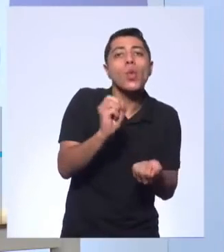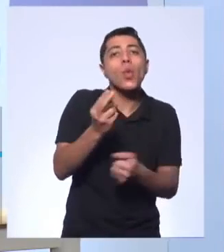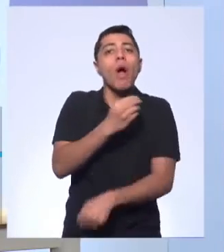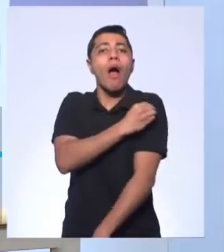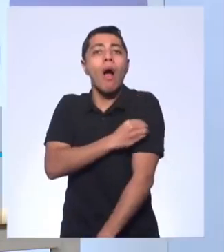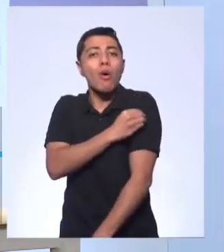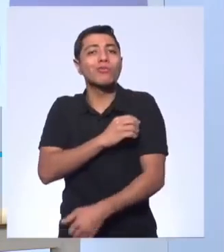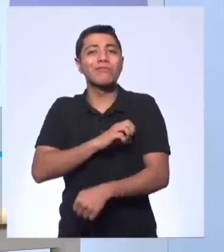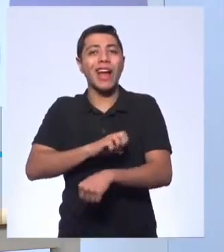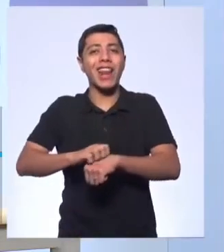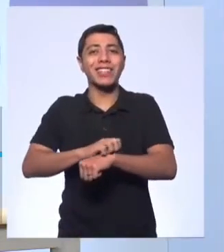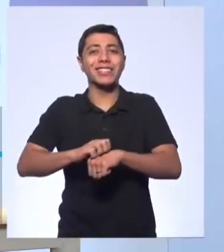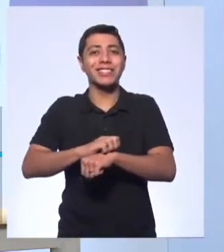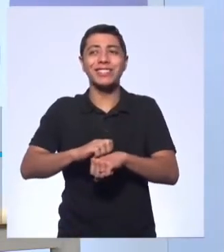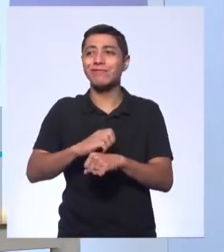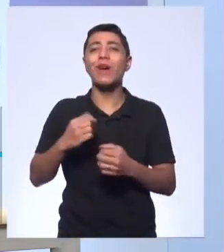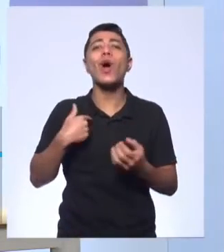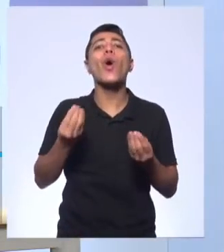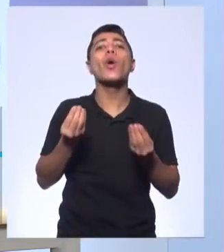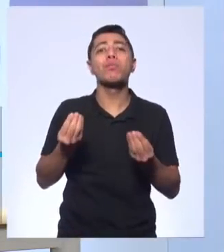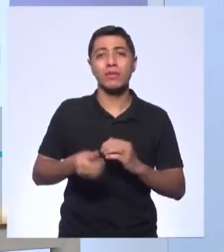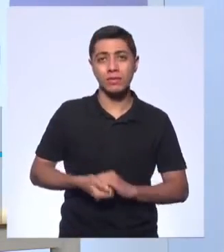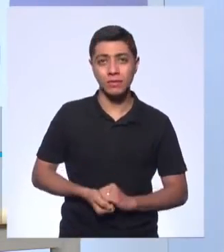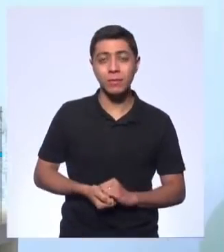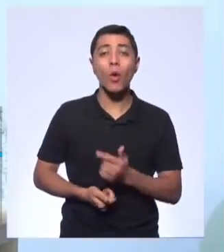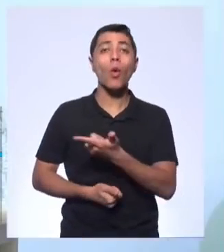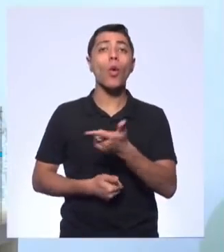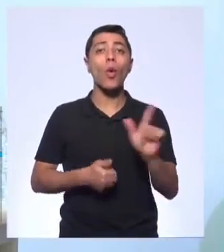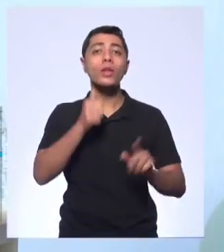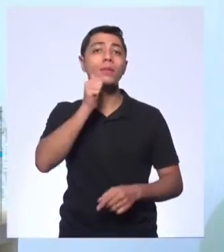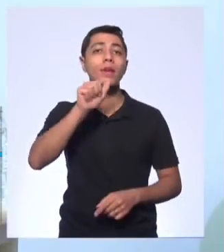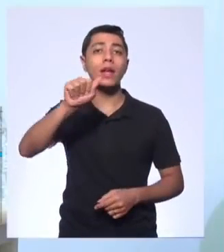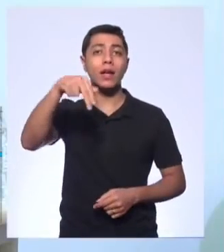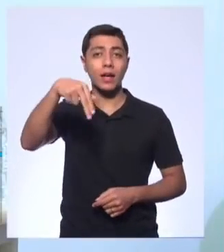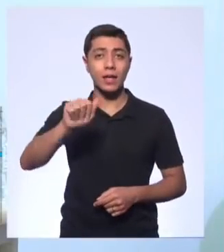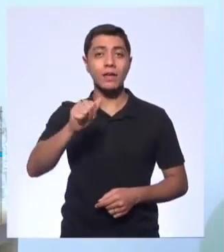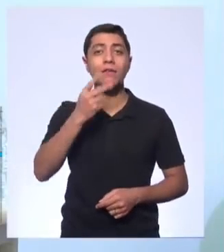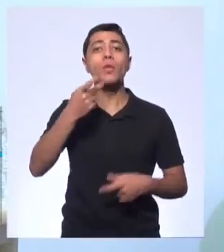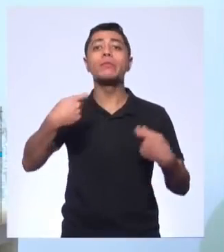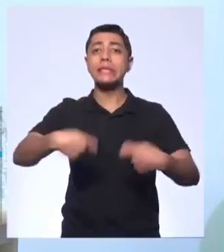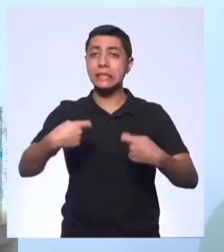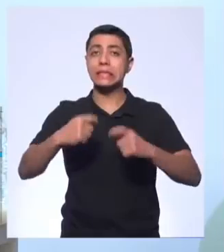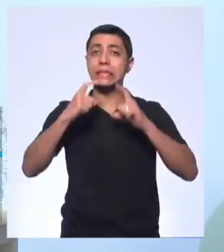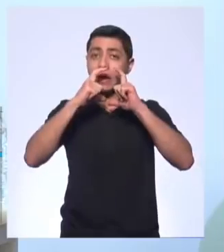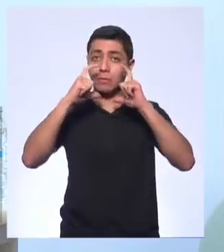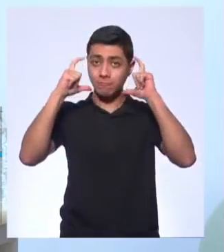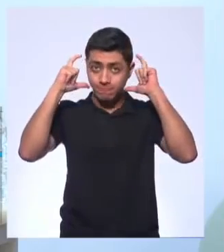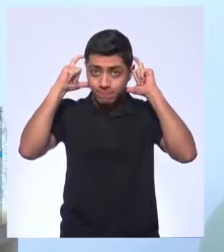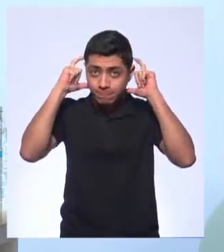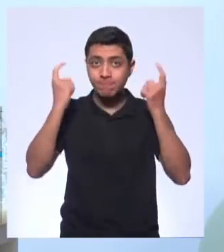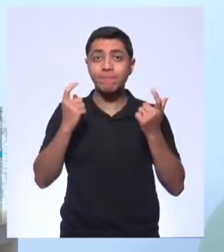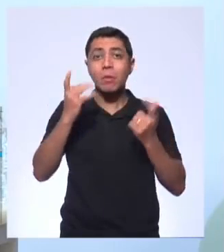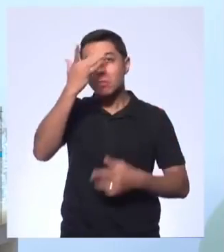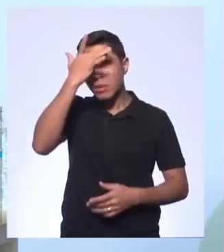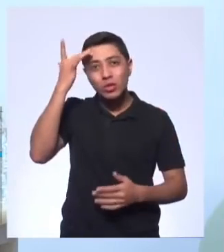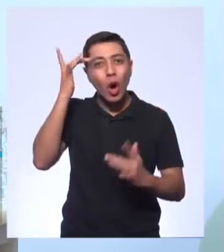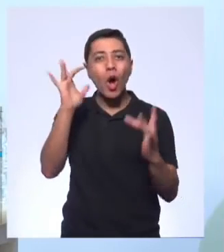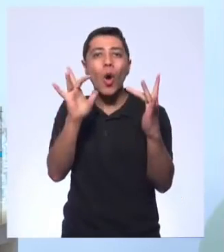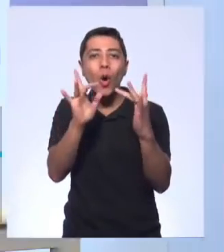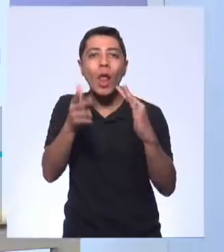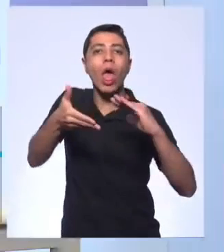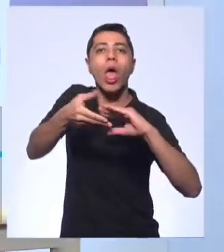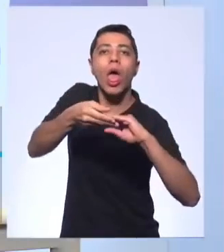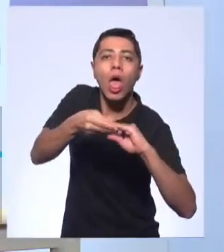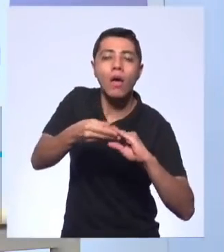alergia. A Ana Laura colocou que usar máscara e evitar contato, respeitar o distanciamento. A